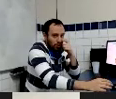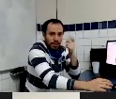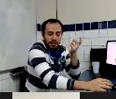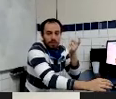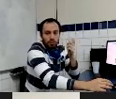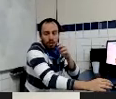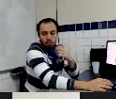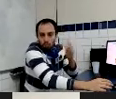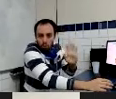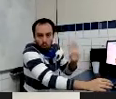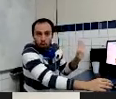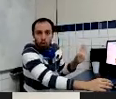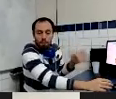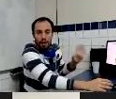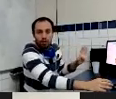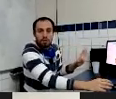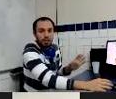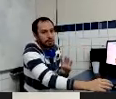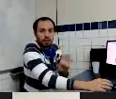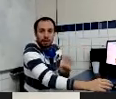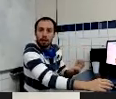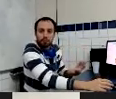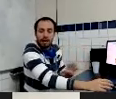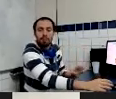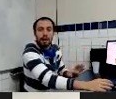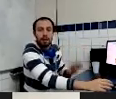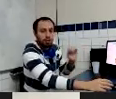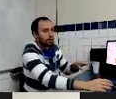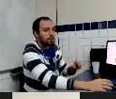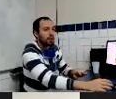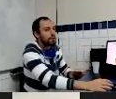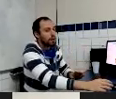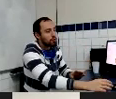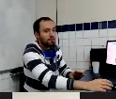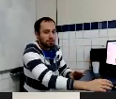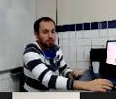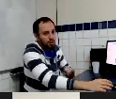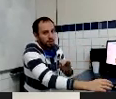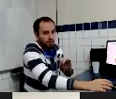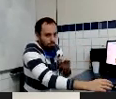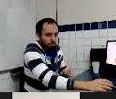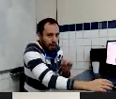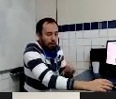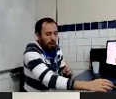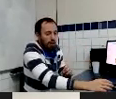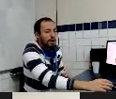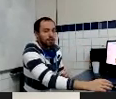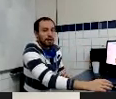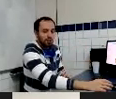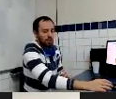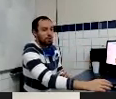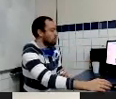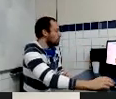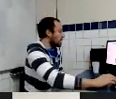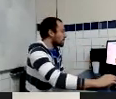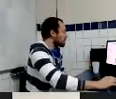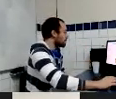conversa com coordenação, porque o coma para nós aqui está aberto, a gente está conseguindo enviar os vídeos. Dá uma olhadinha